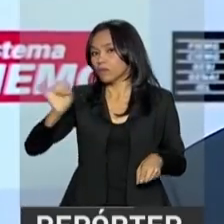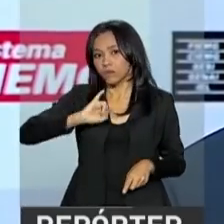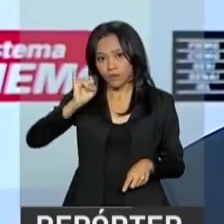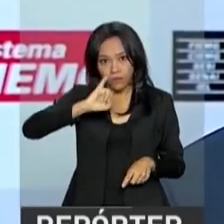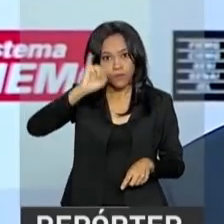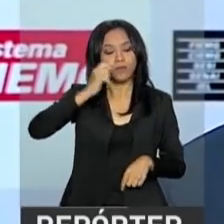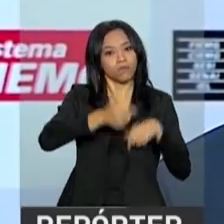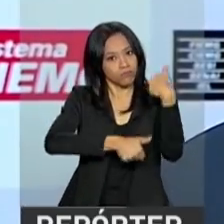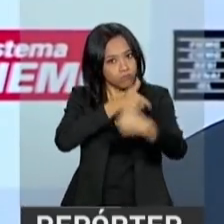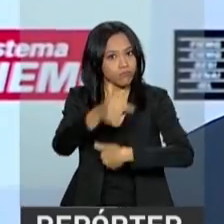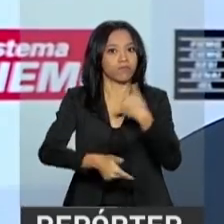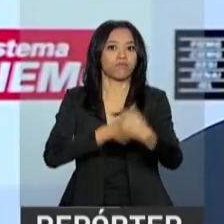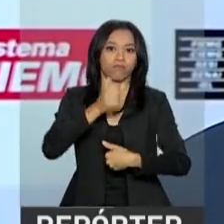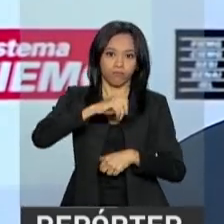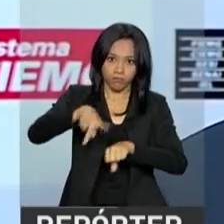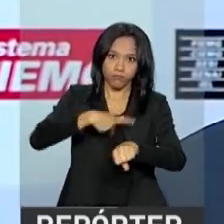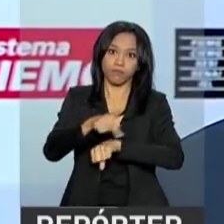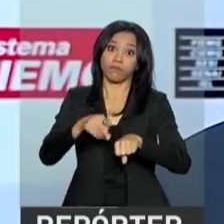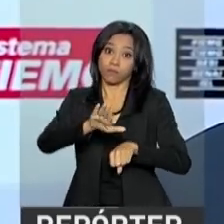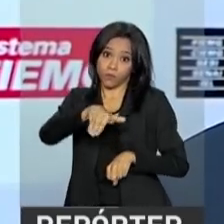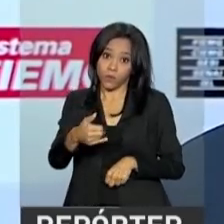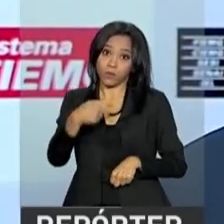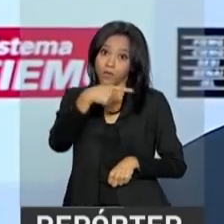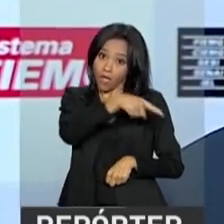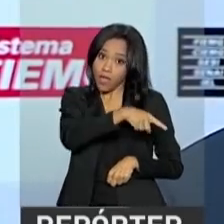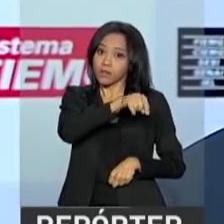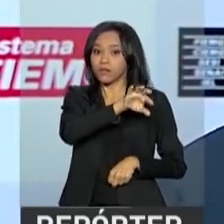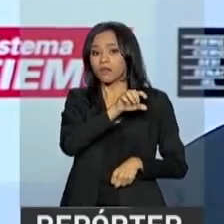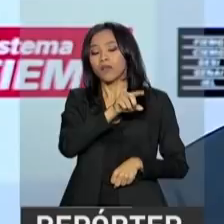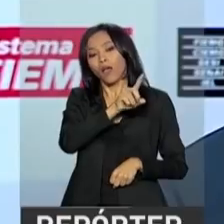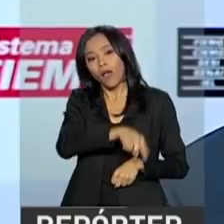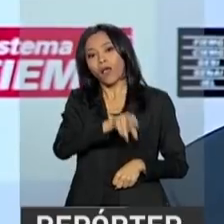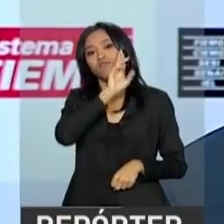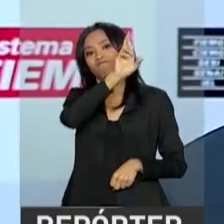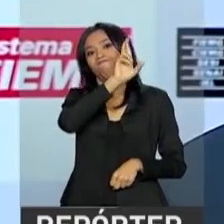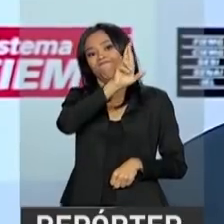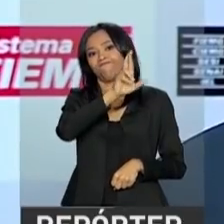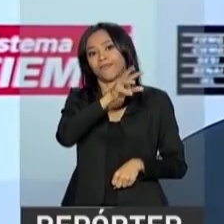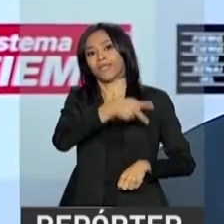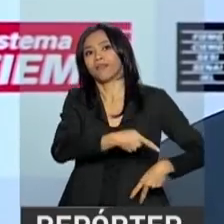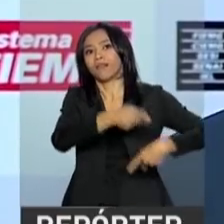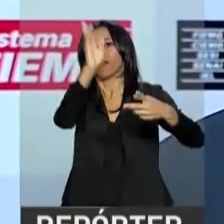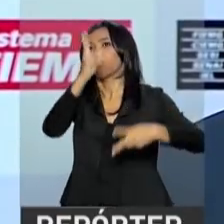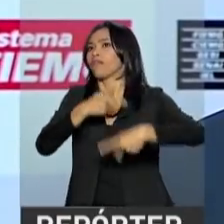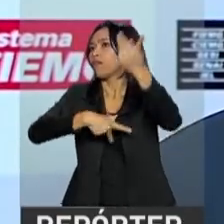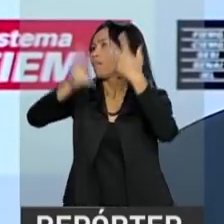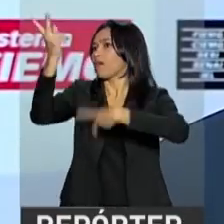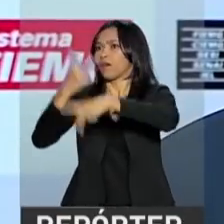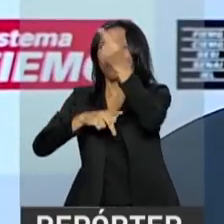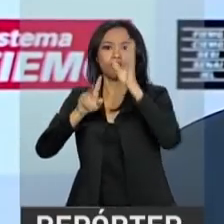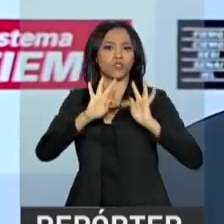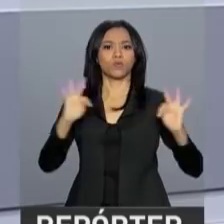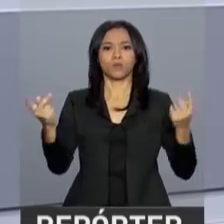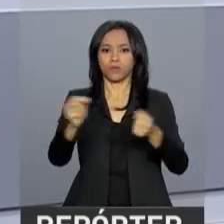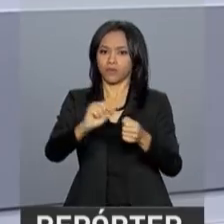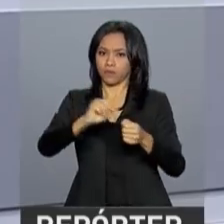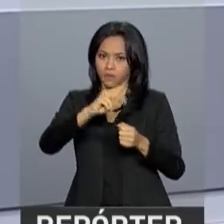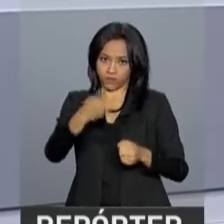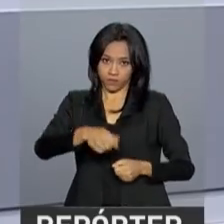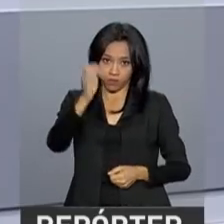serviço ao país na medida que são os encaminham antes digamos assim de toda a produção nacional